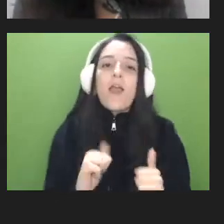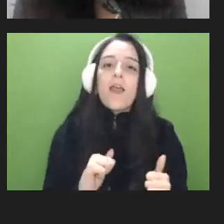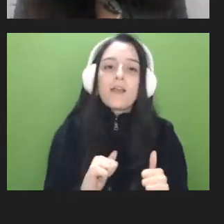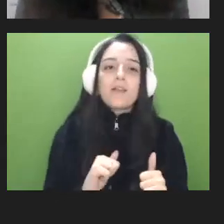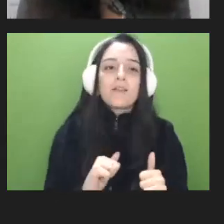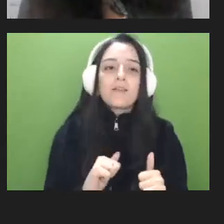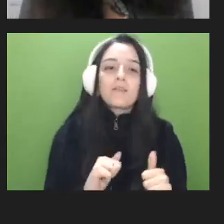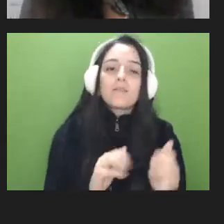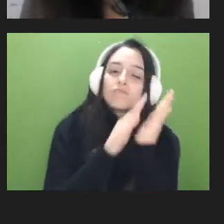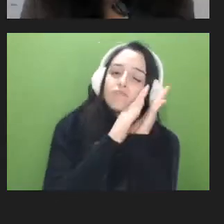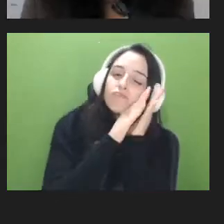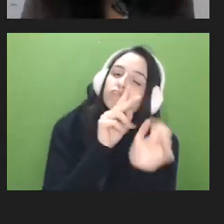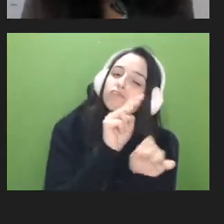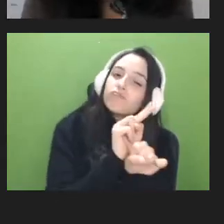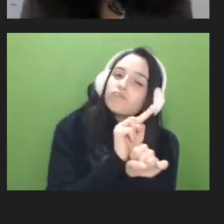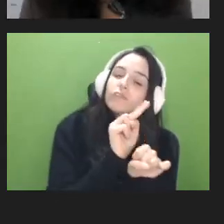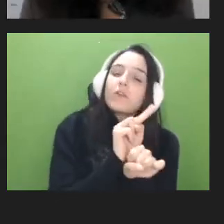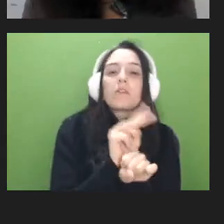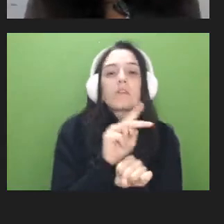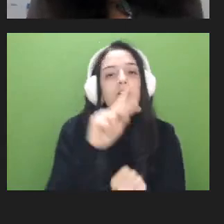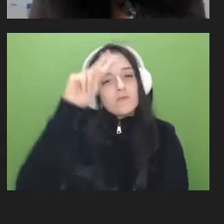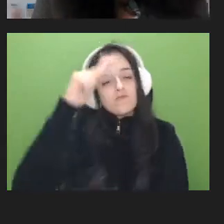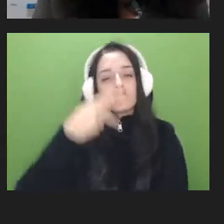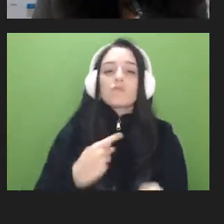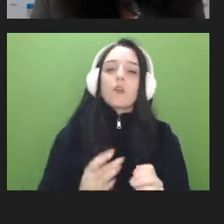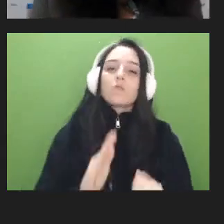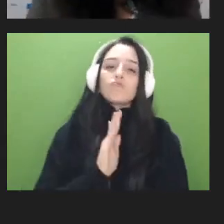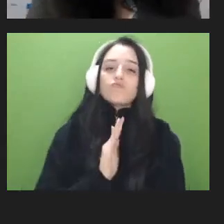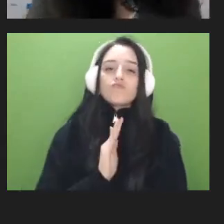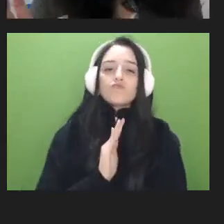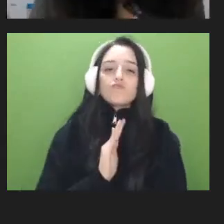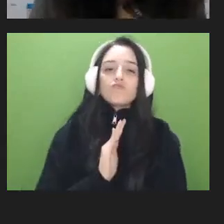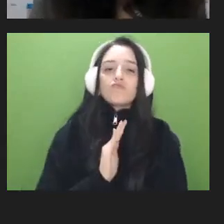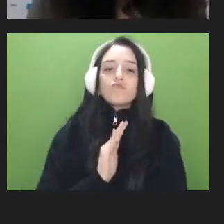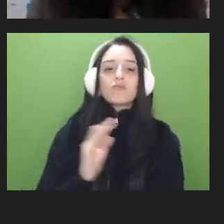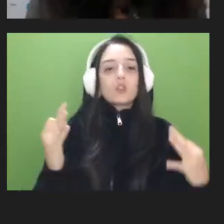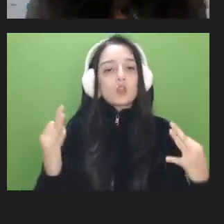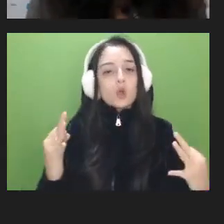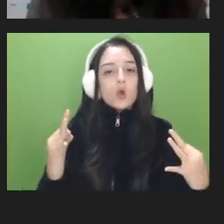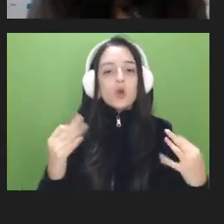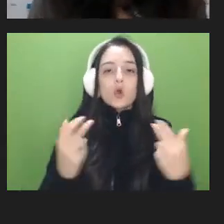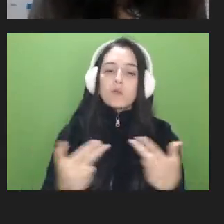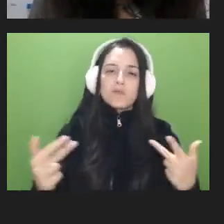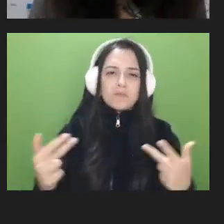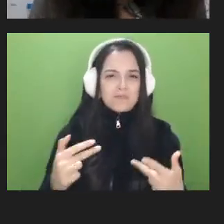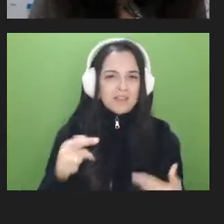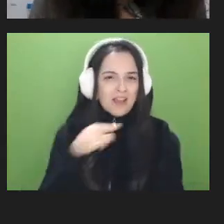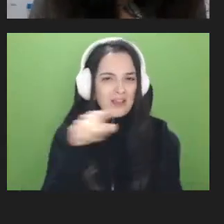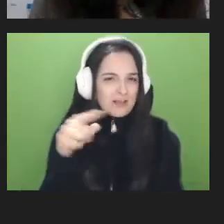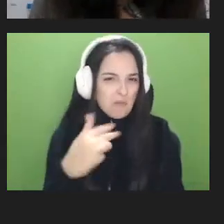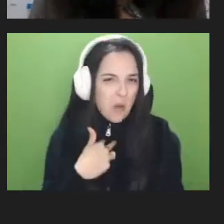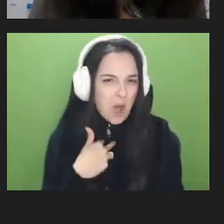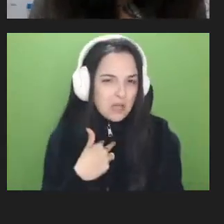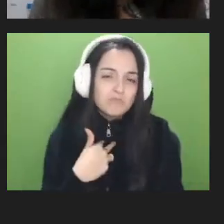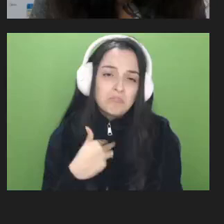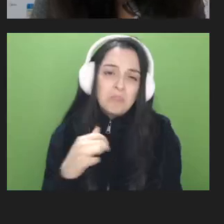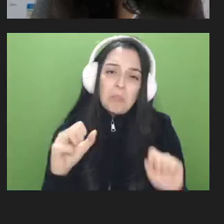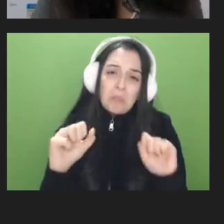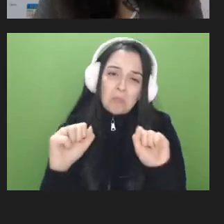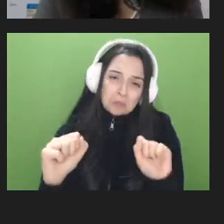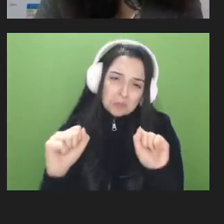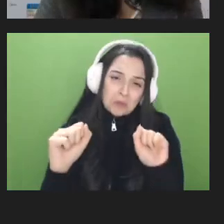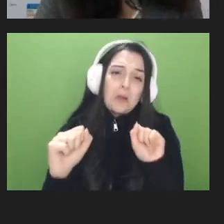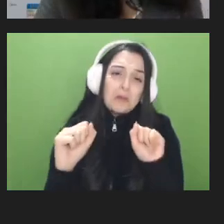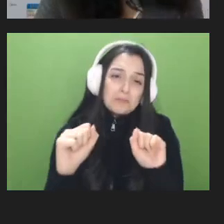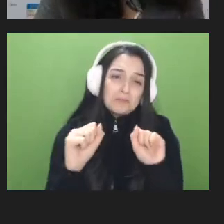façam aí as práticas de autocuidado, meditem, enfim, né, e não é que não pode, né, acho que manter essas